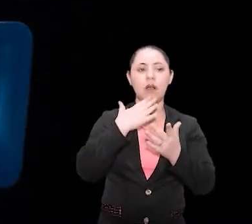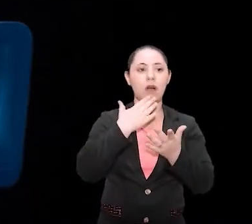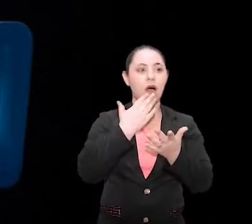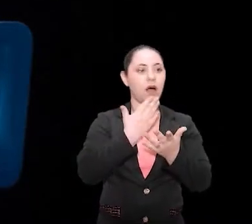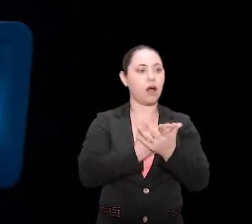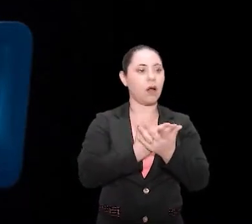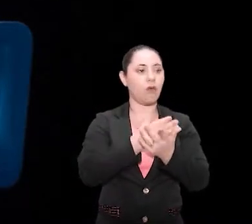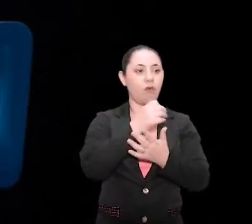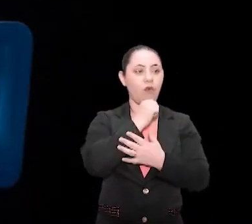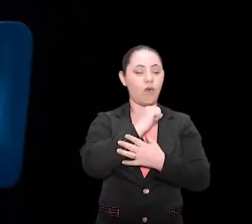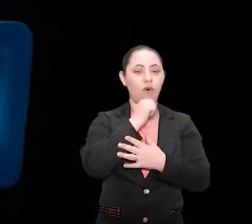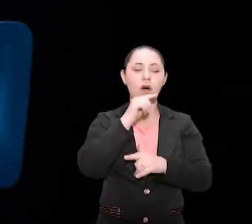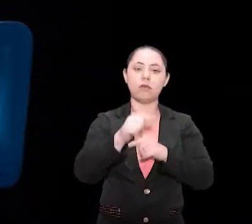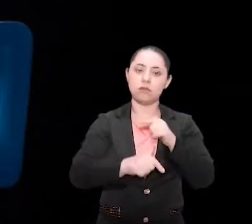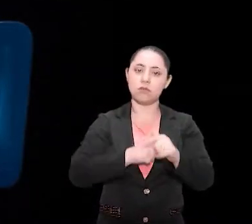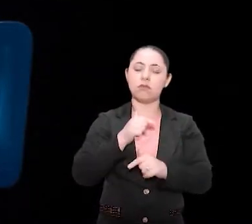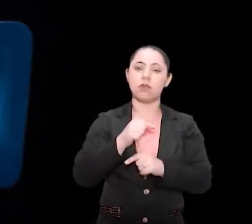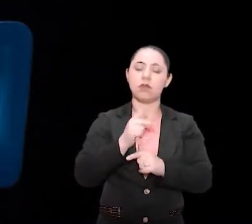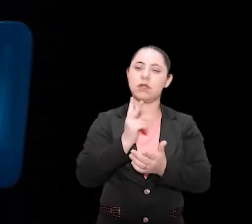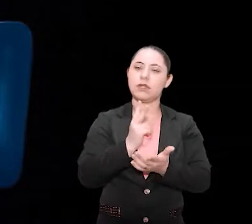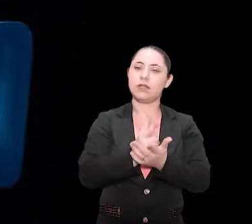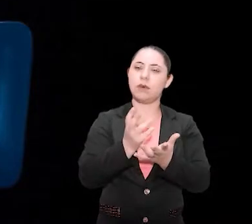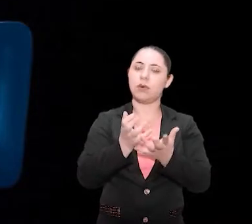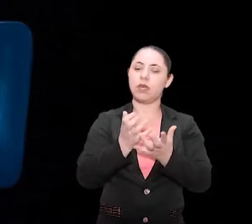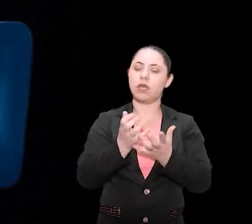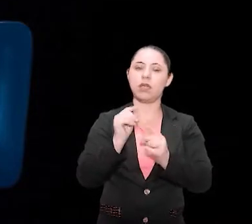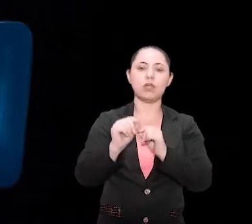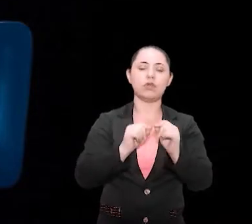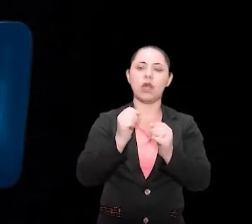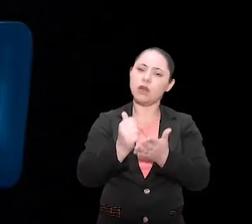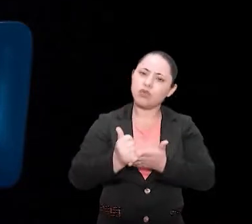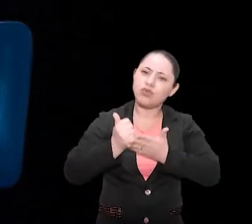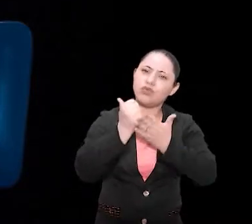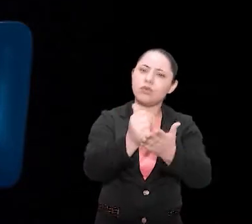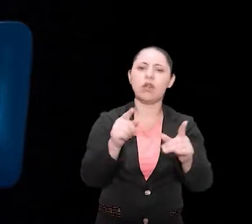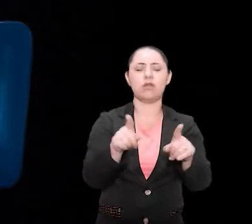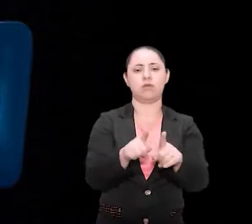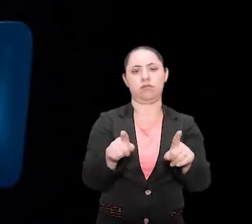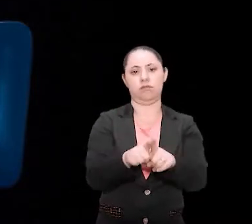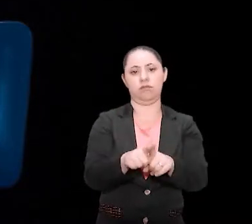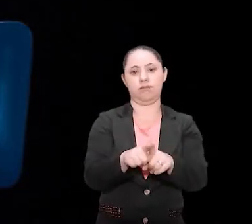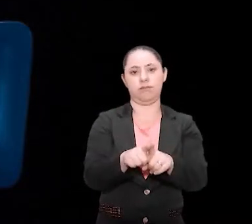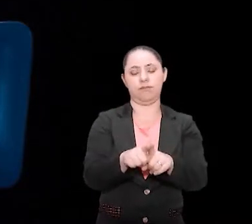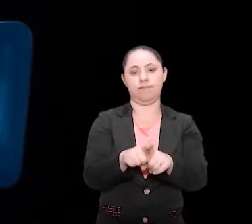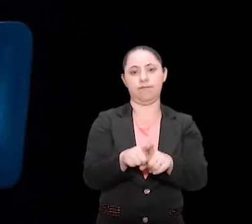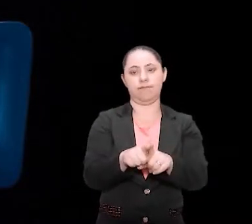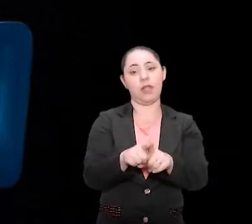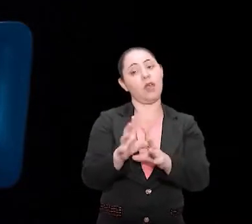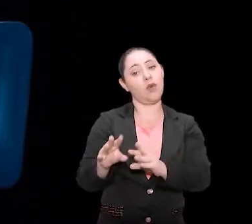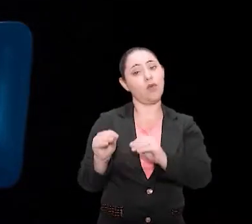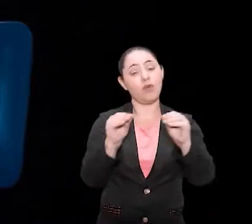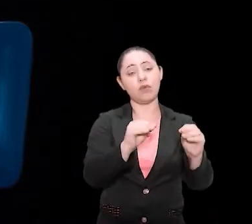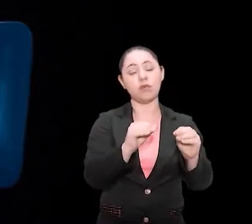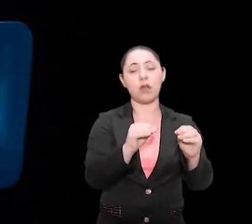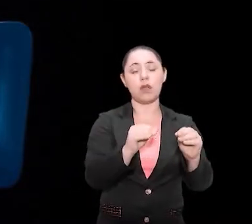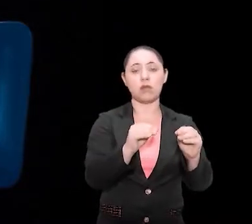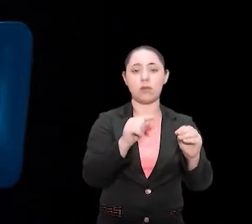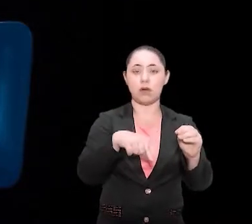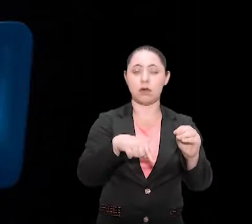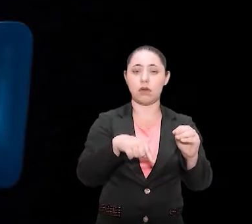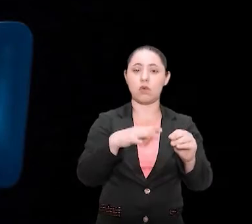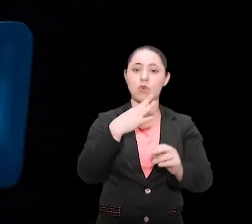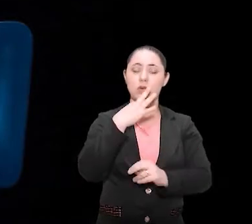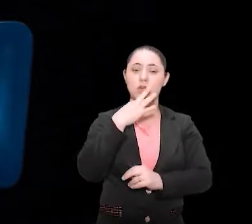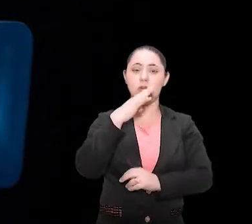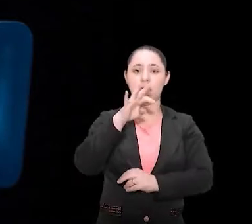pelo trabalho dele, eu sempre quis dar algum tipo de contribuição. E aí eu voltei para cá, eu conhecia a